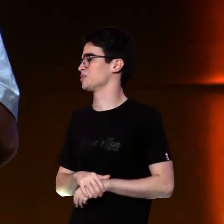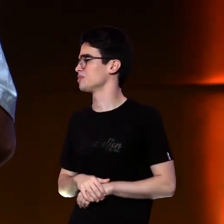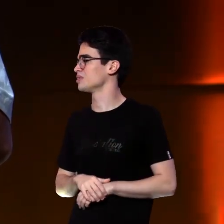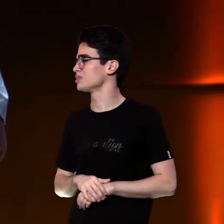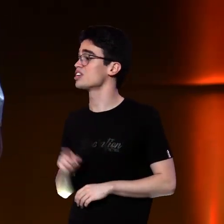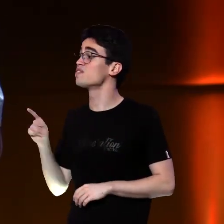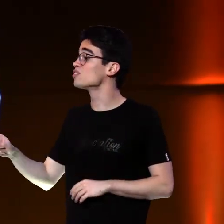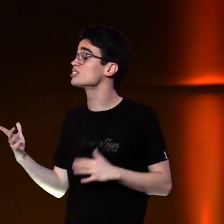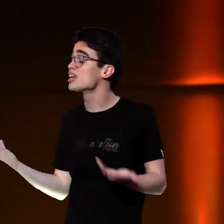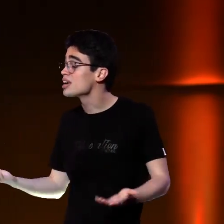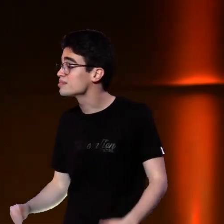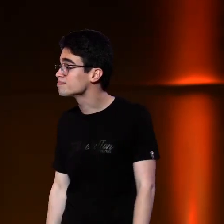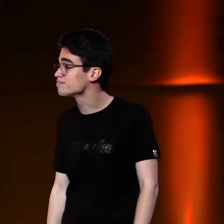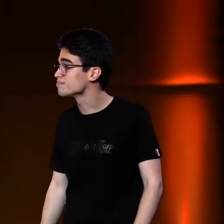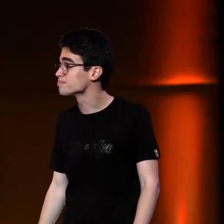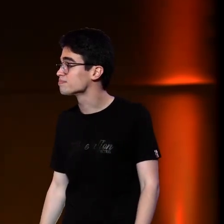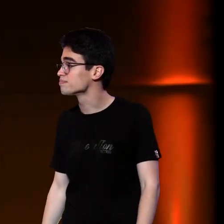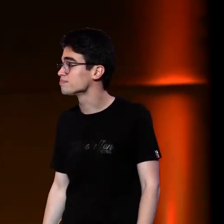a senhora?